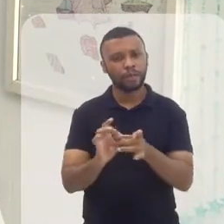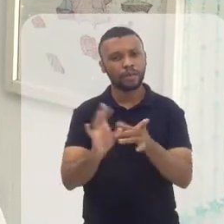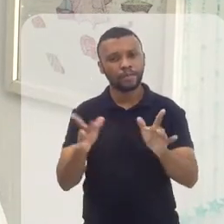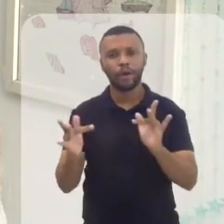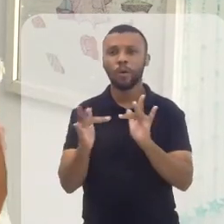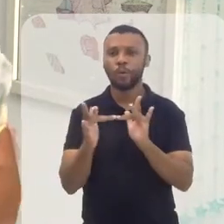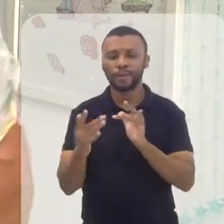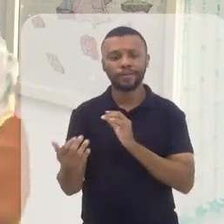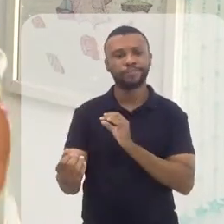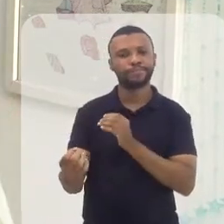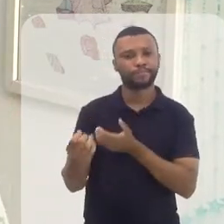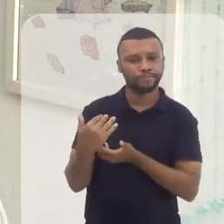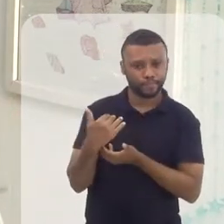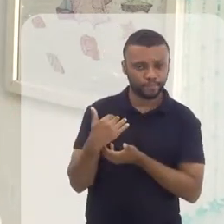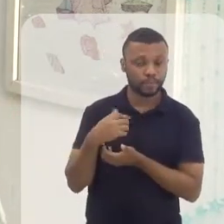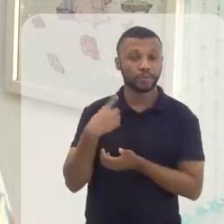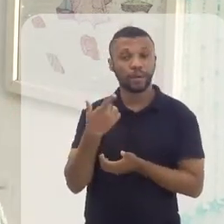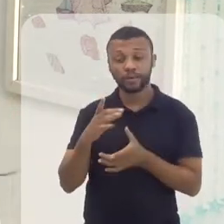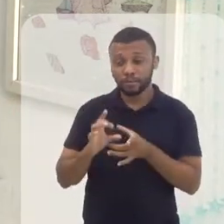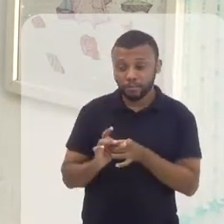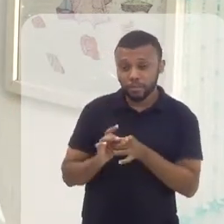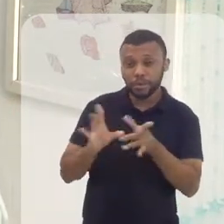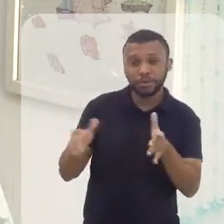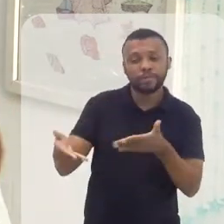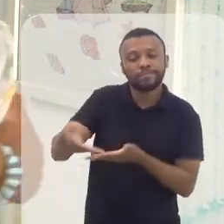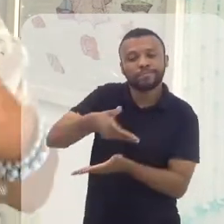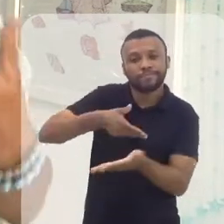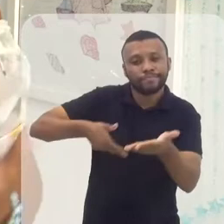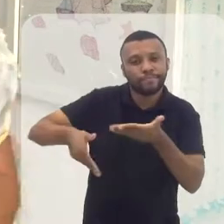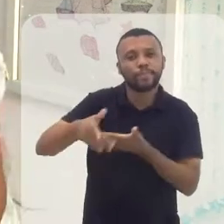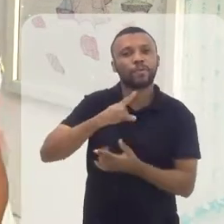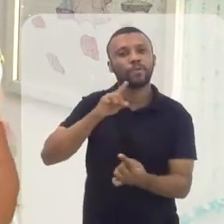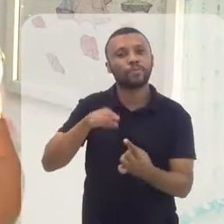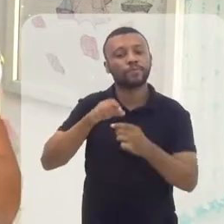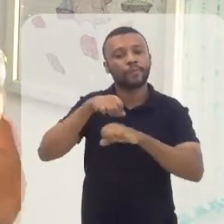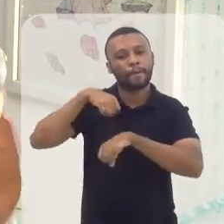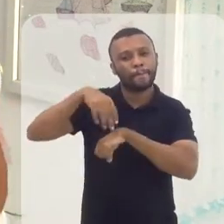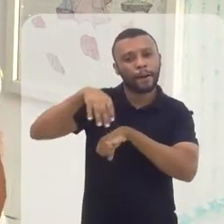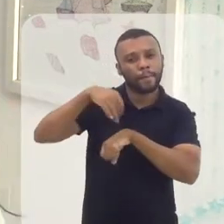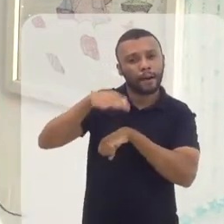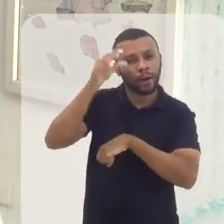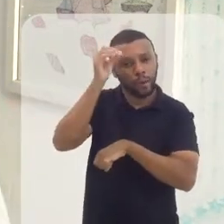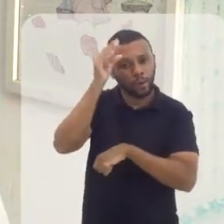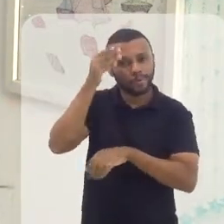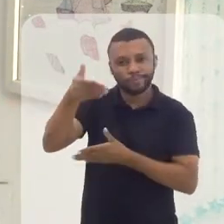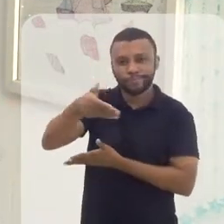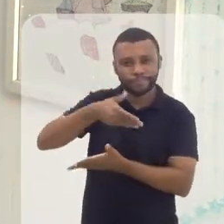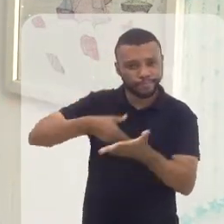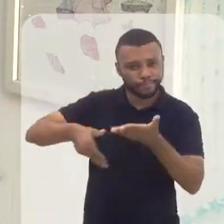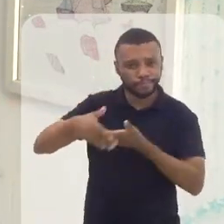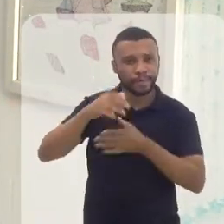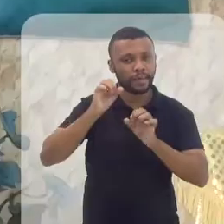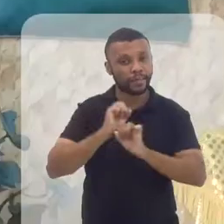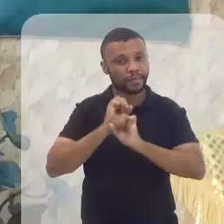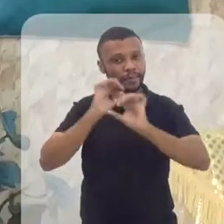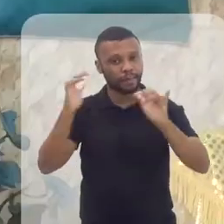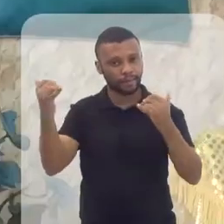021-996-465883. Pode entrar em contato que nós estamos aqui justamente para esclarecer e para compartilhar